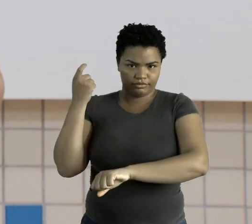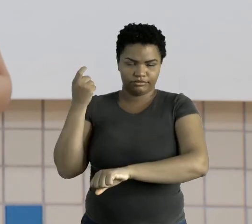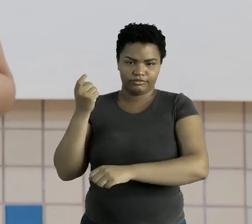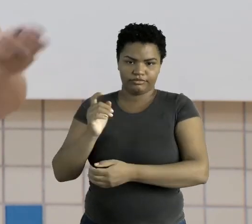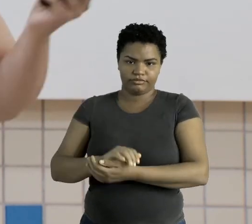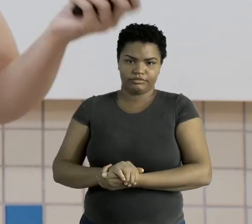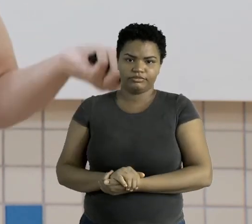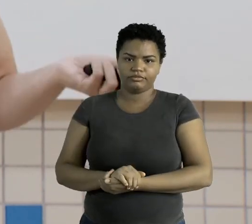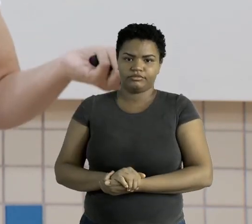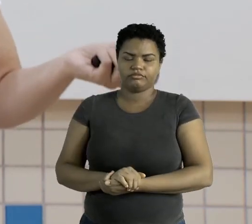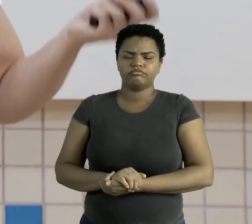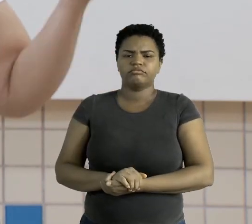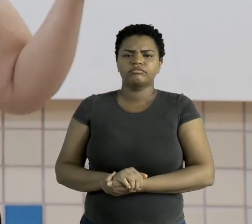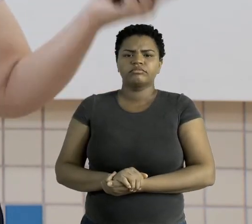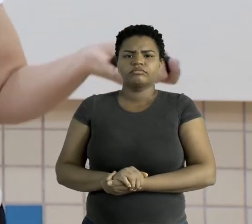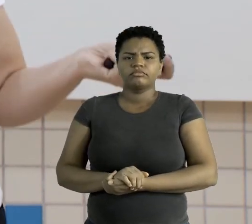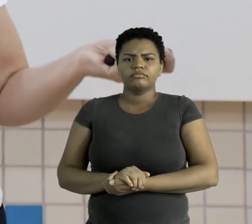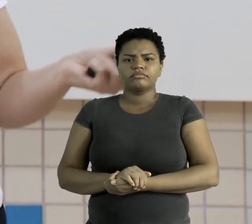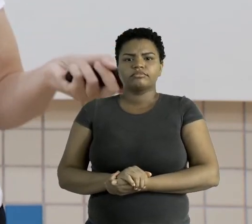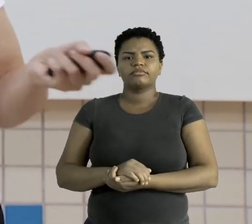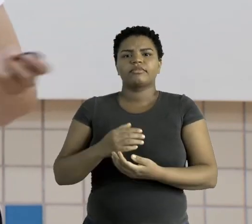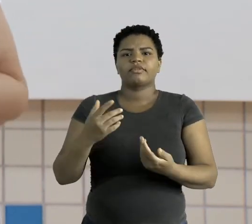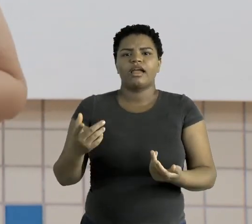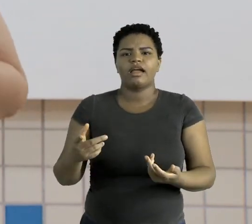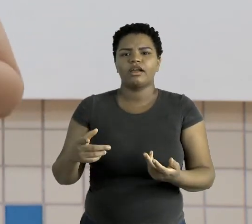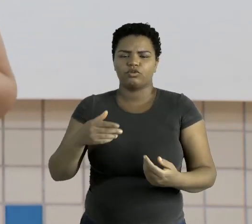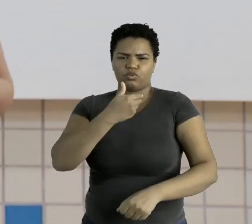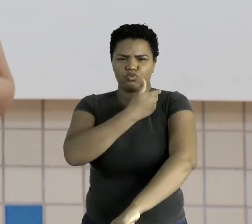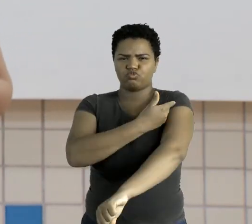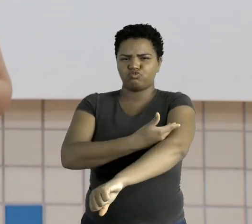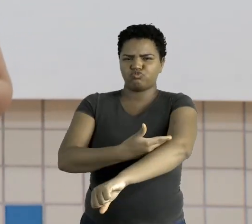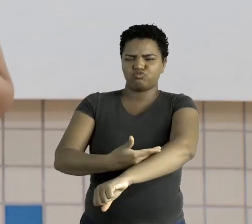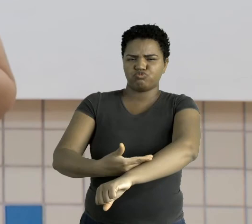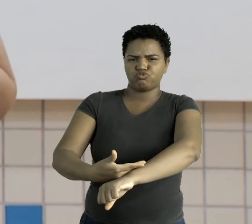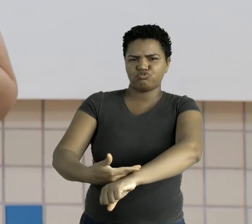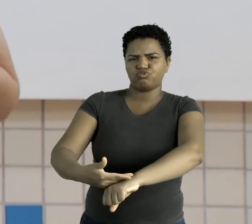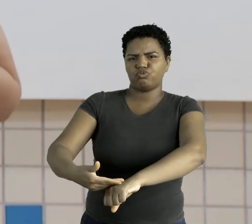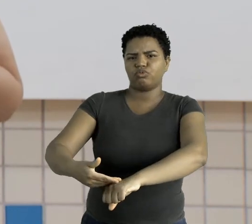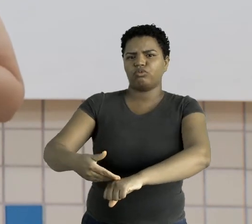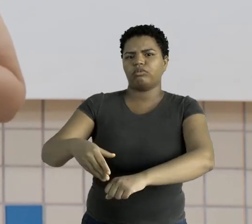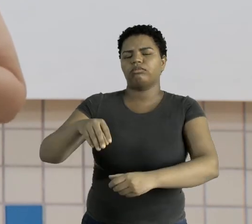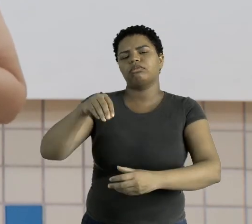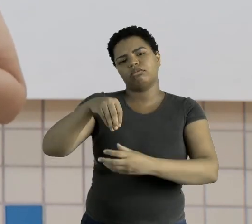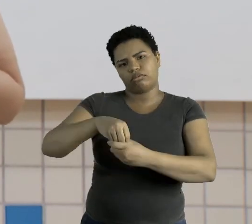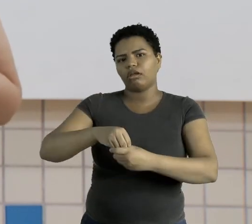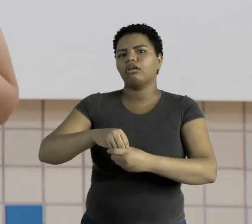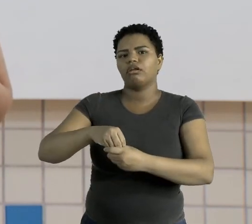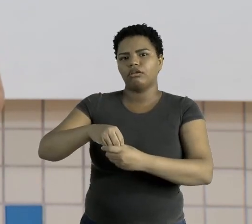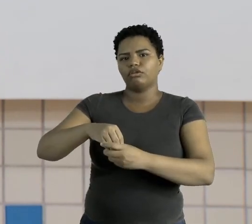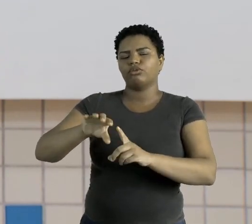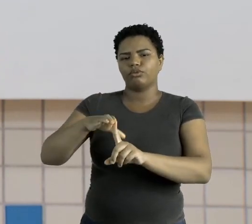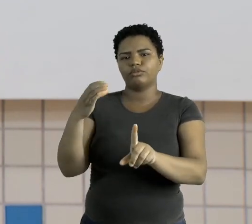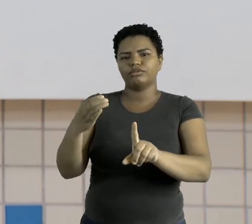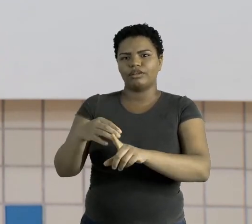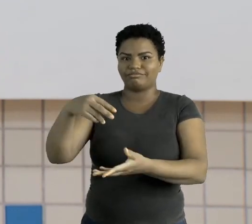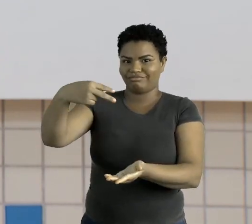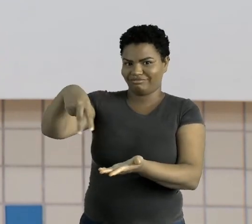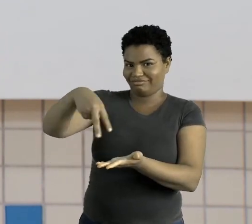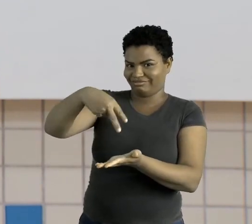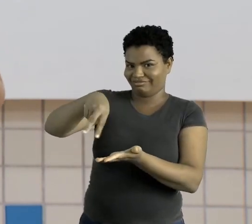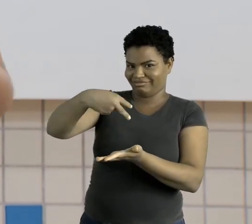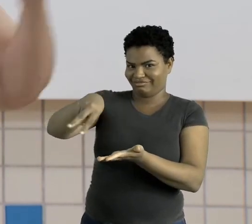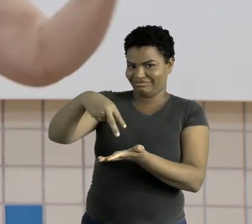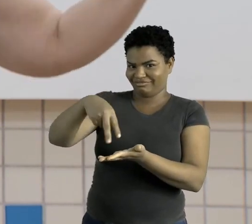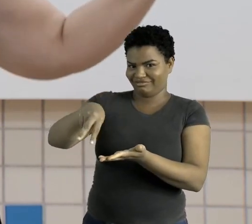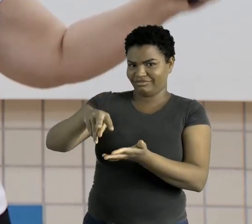também, quais são os costumes? Os costumes que tem nos quilombos, a dança, né? Que eles dançam no